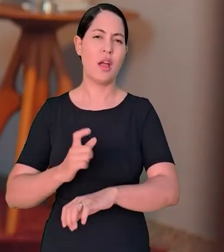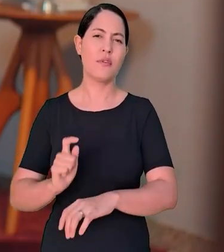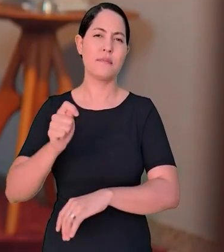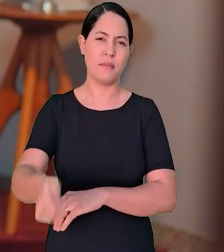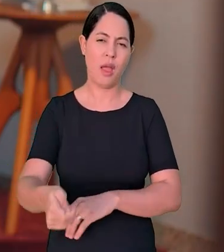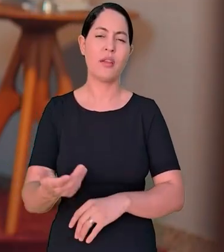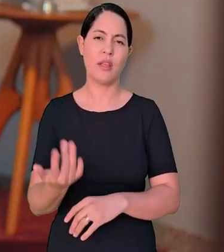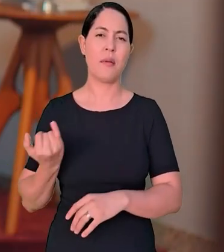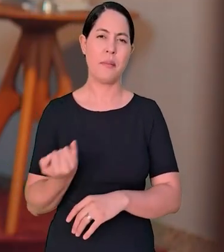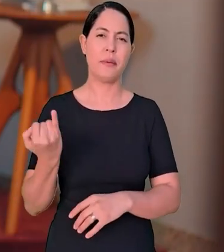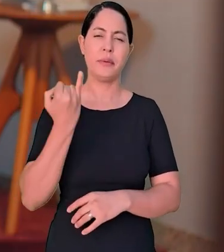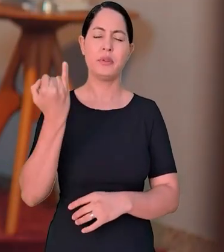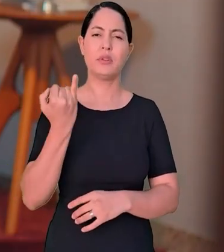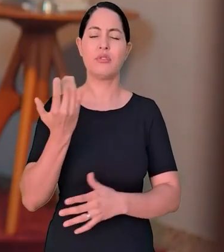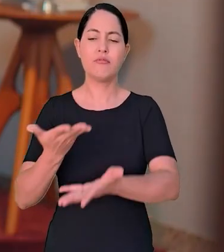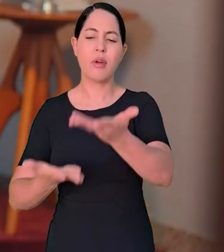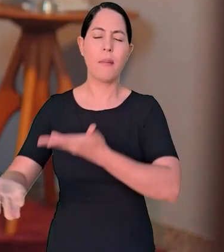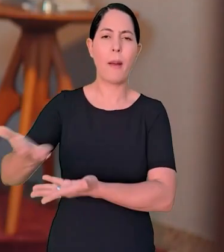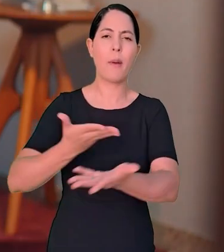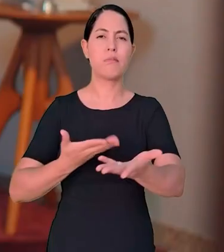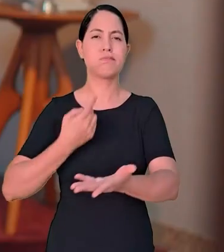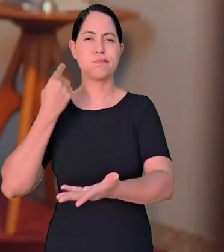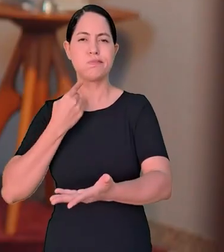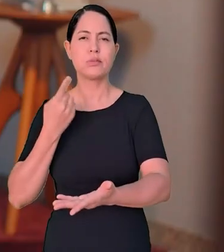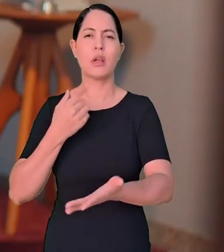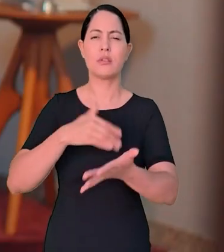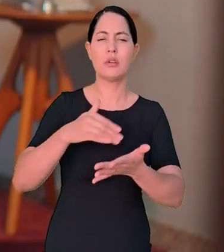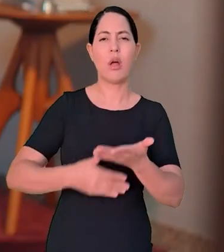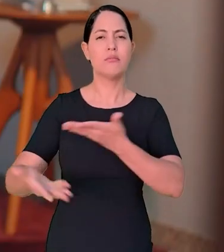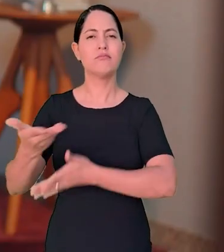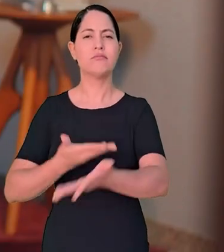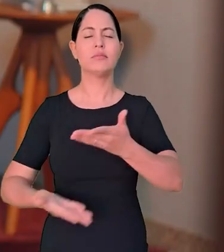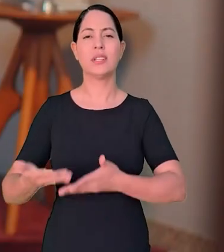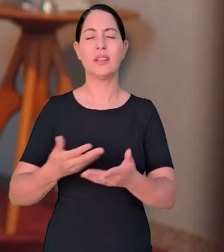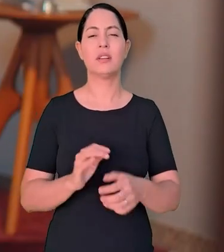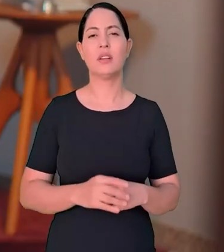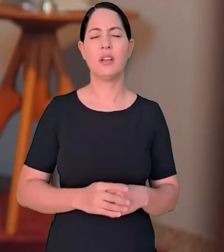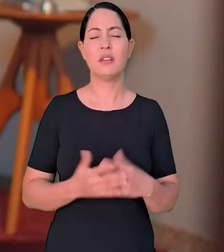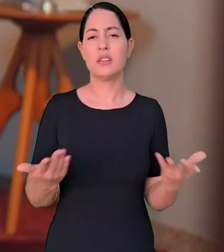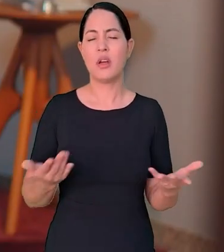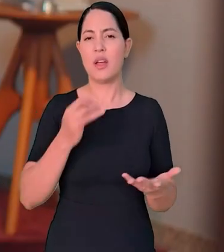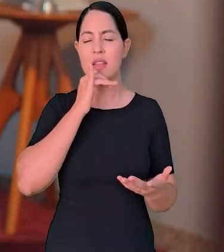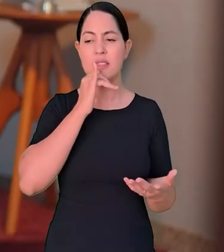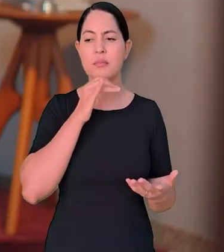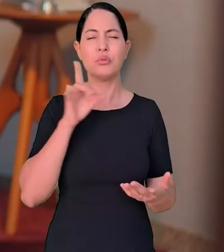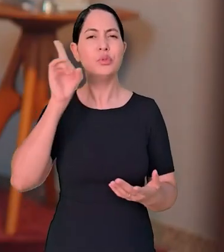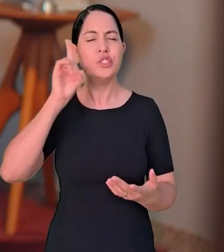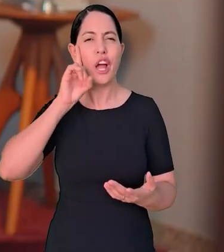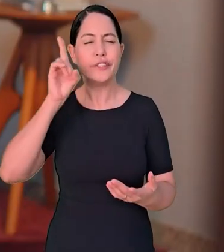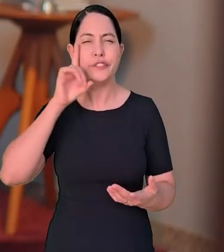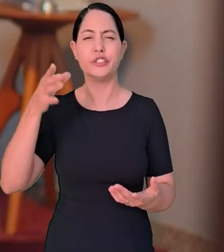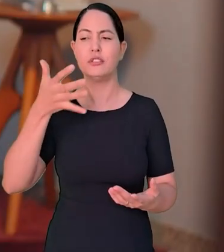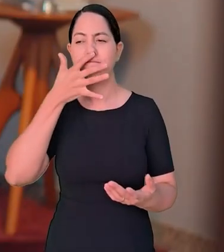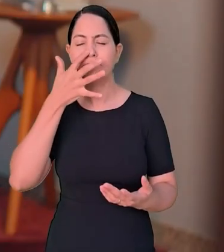cada escritório pague, e aquilo cria uma interação entre advogado e escritório. Na pior das hipóteses, ele vai aprender como funciona o escritório, vai ver o dia a dia